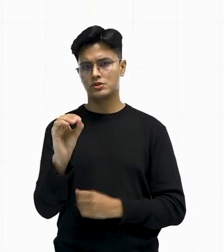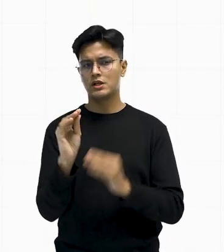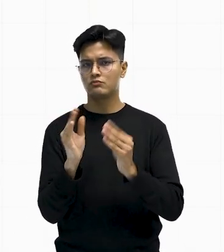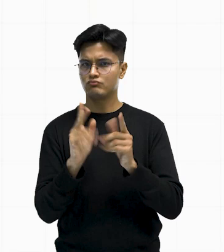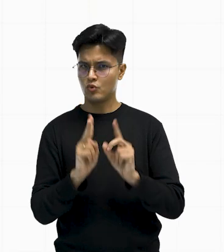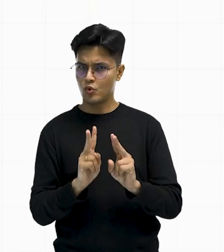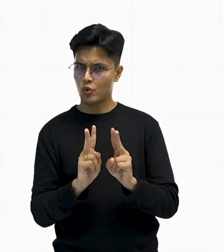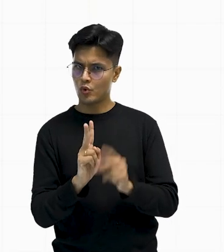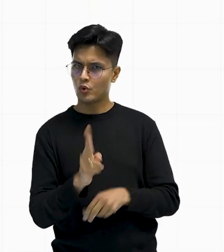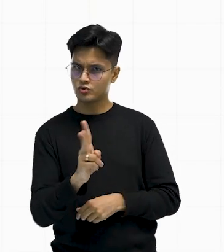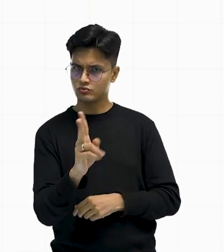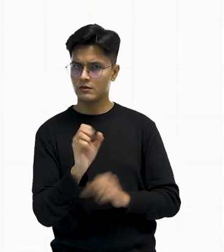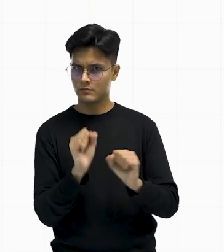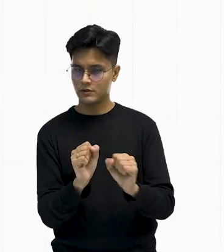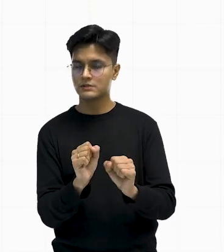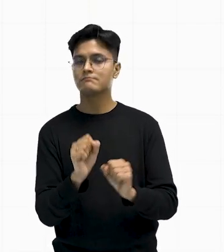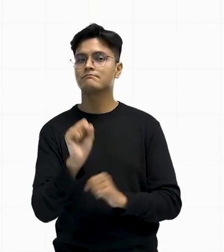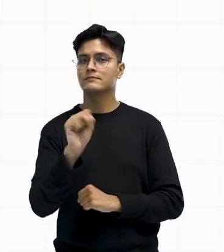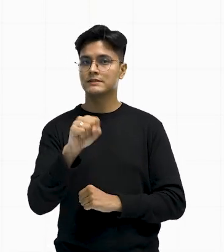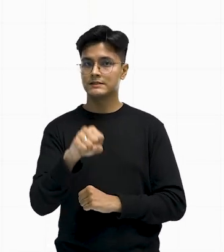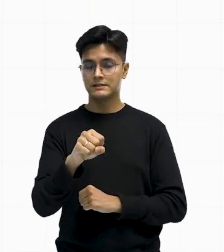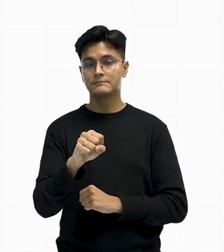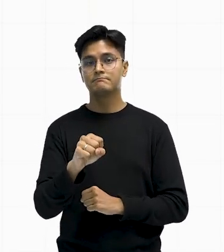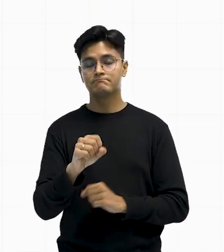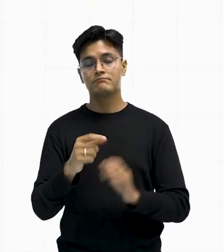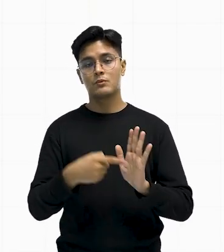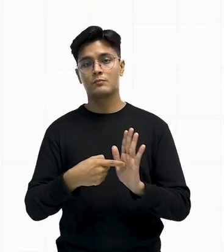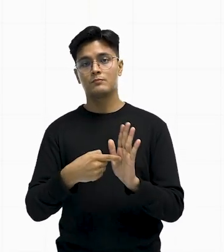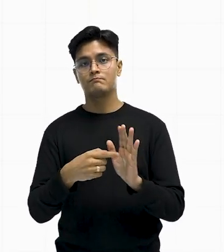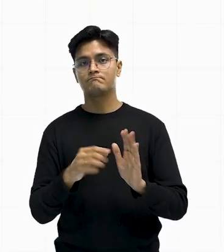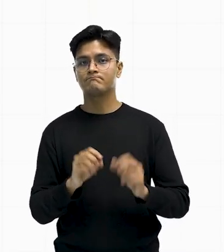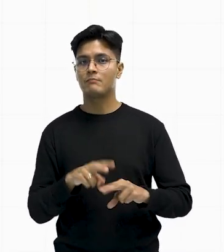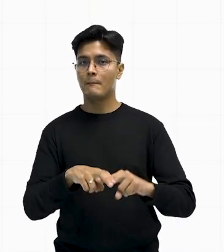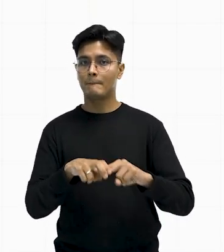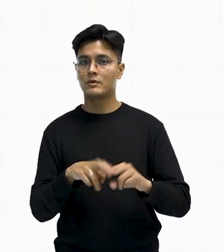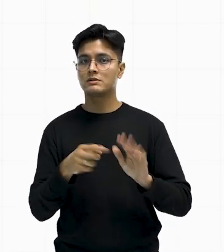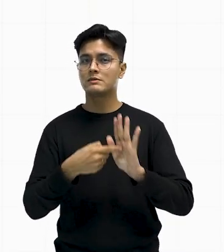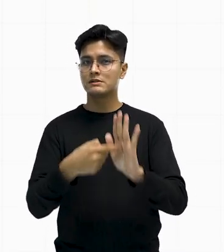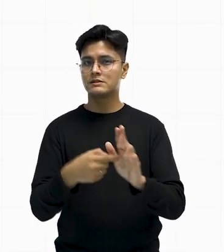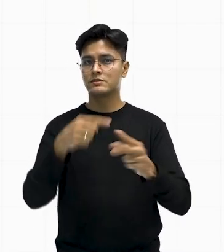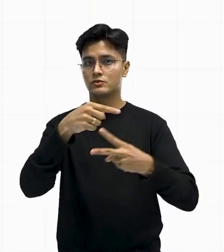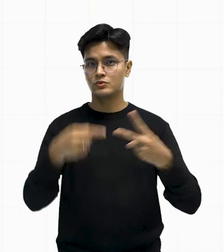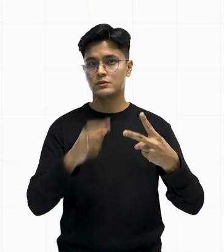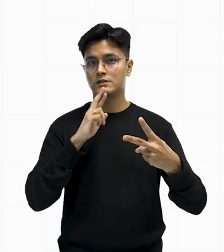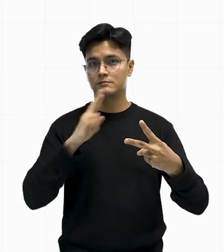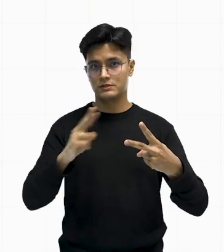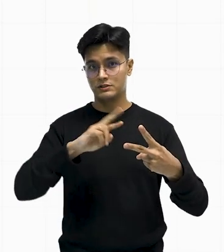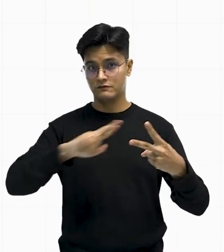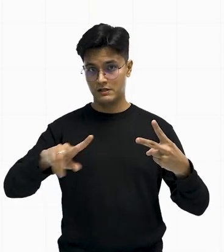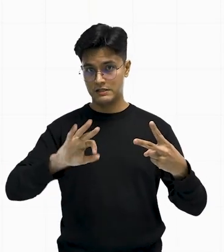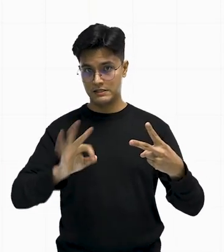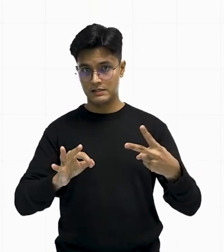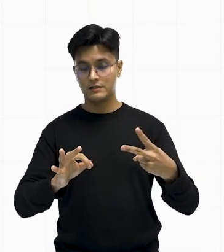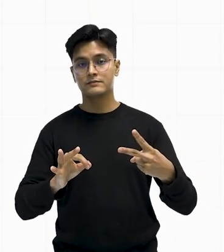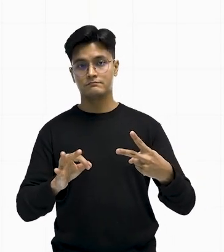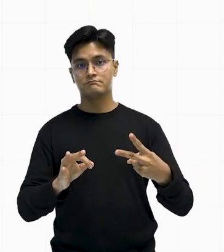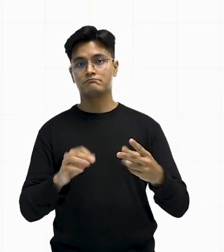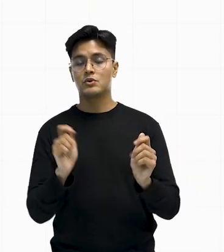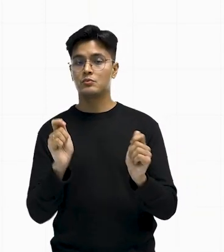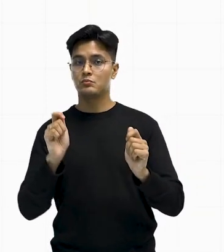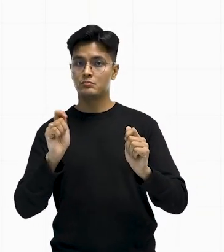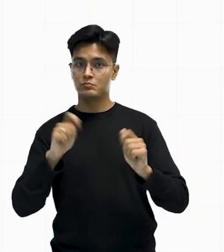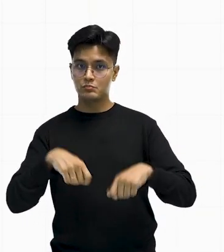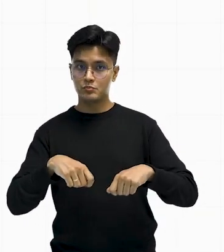também? Podemos, com toda certeza. Por isso que eu te apresentei duas respostas diferentes, tá? Você pode